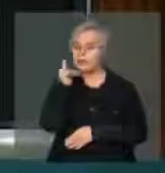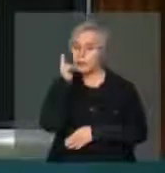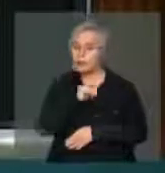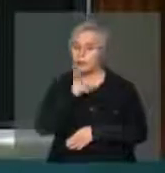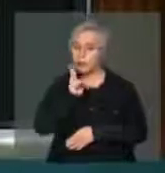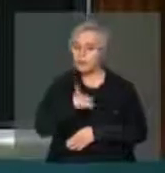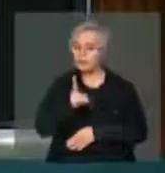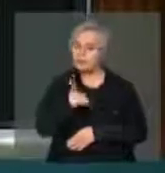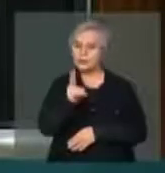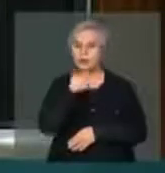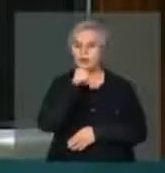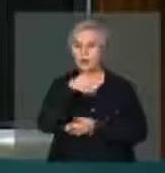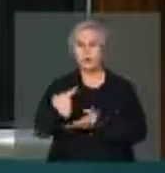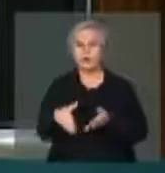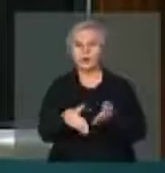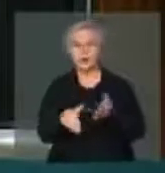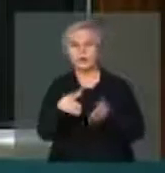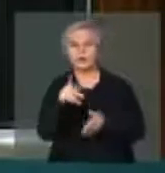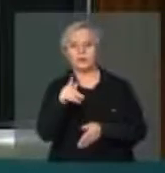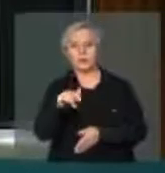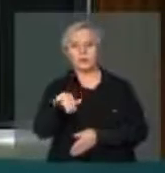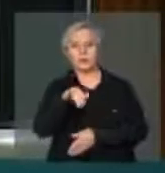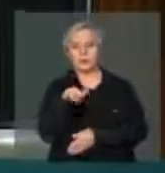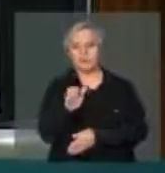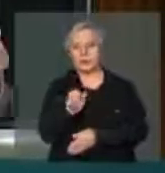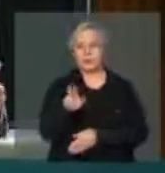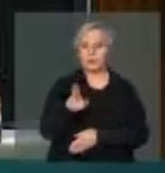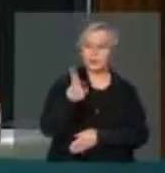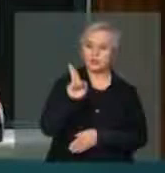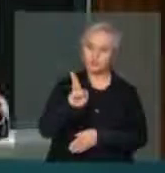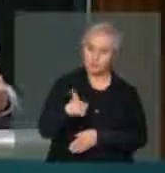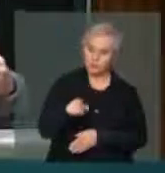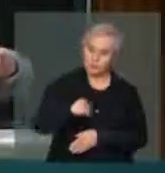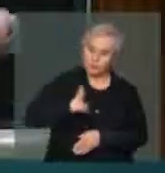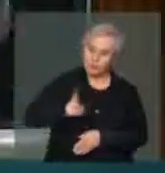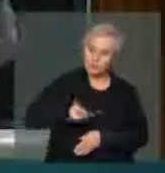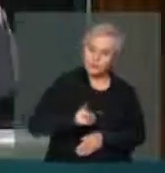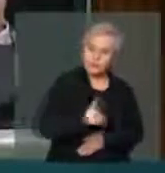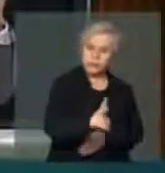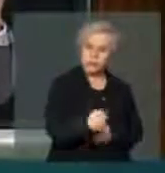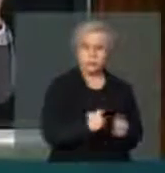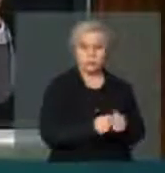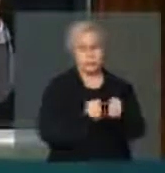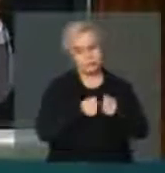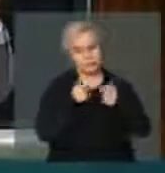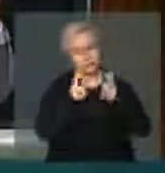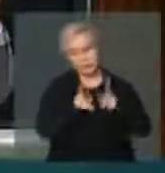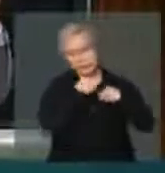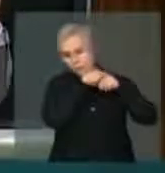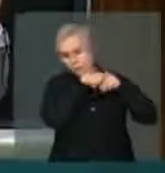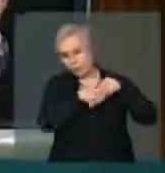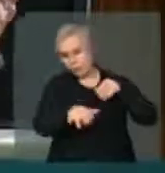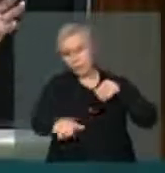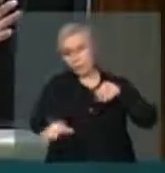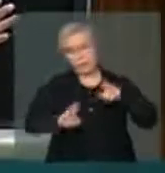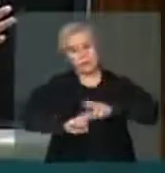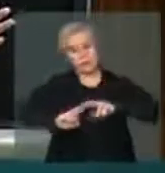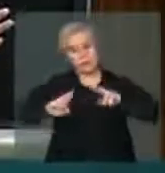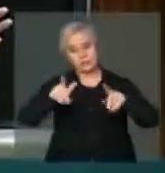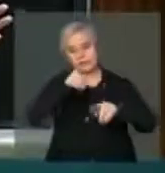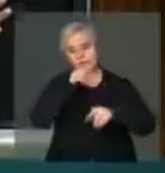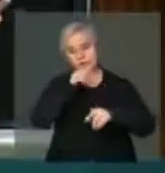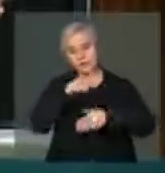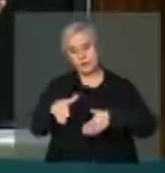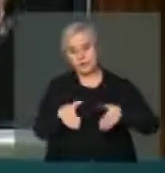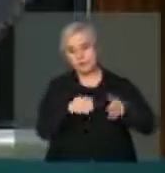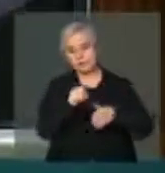rio Pajeú, uma perenização econômica que desce e descendo, diferente do Rio São Francisco, que desce